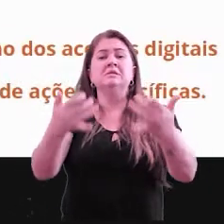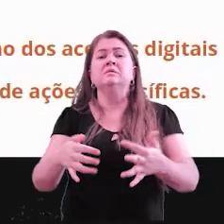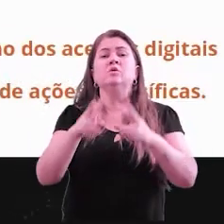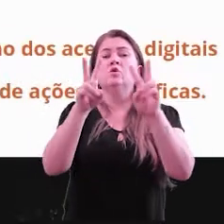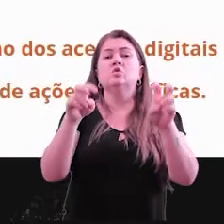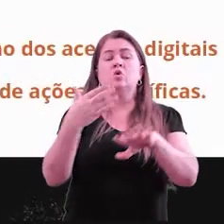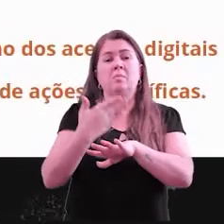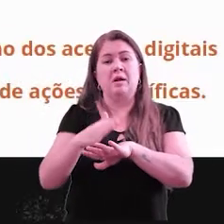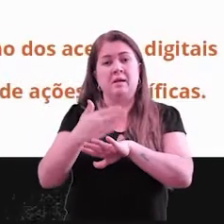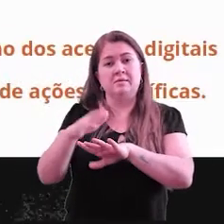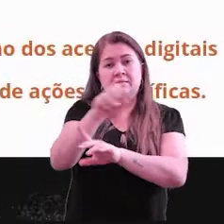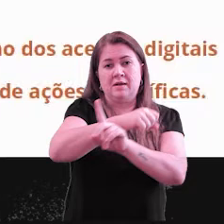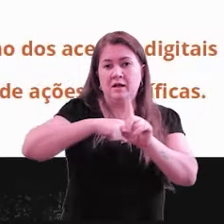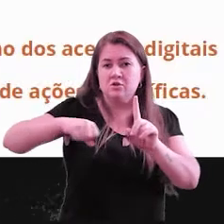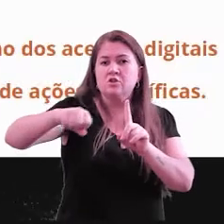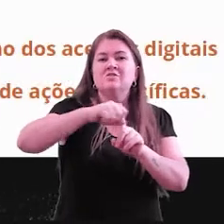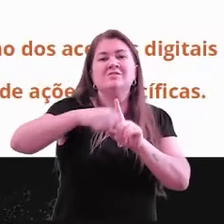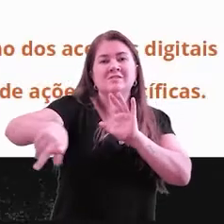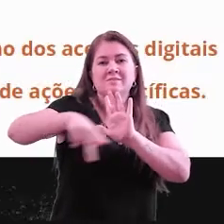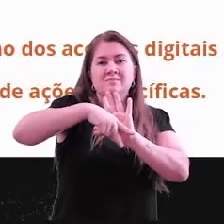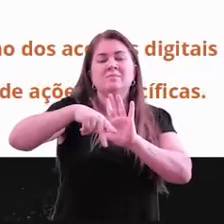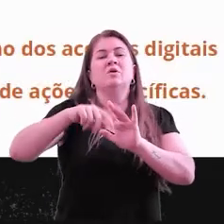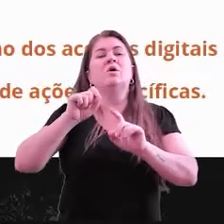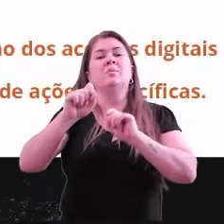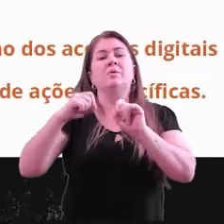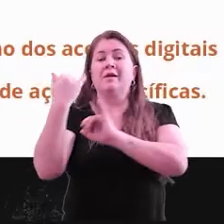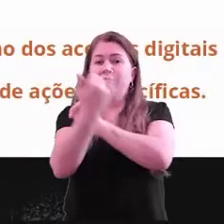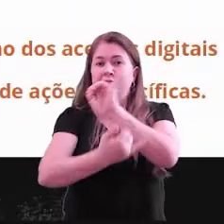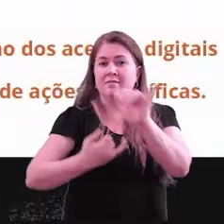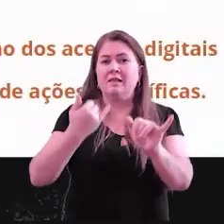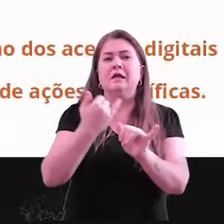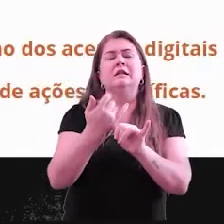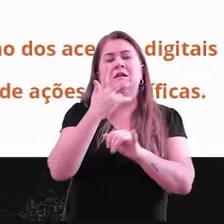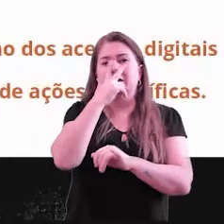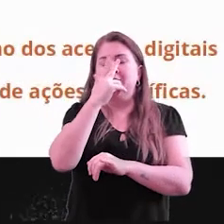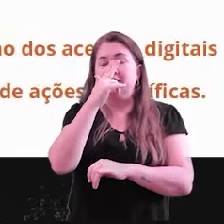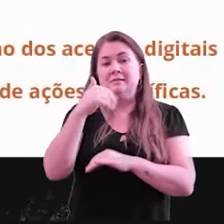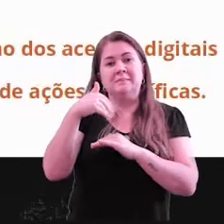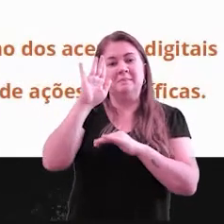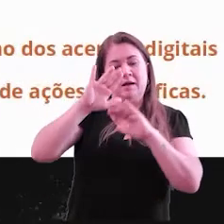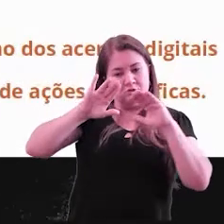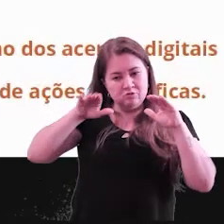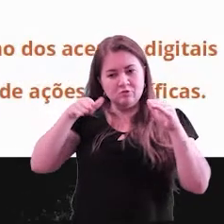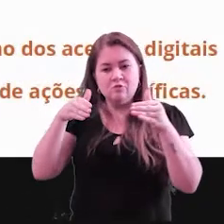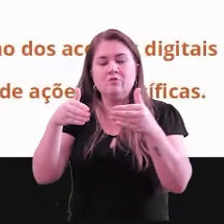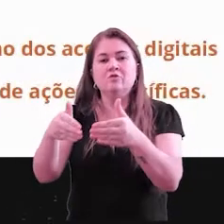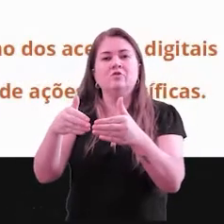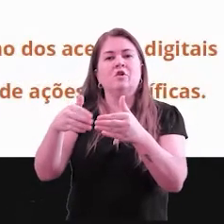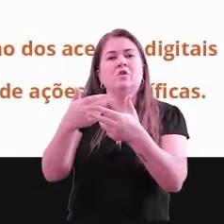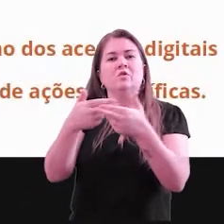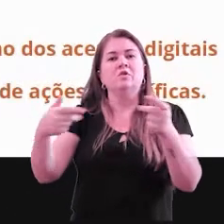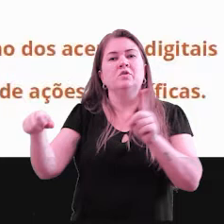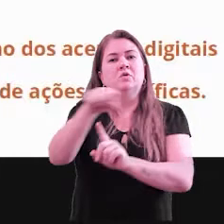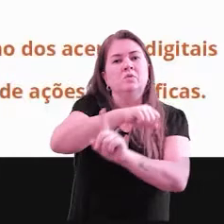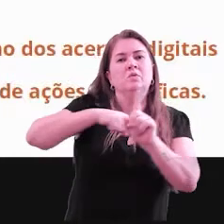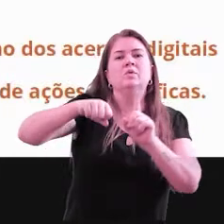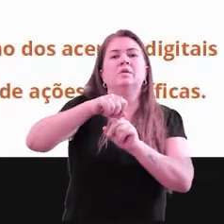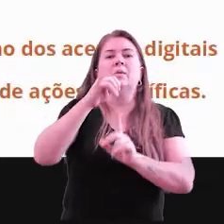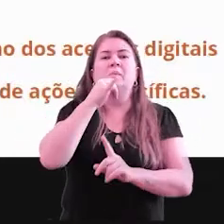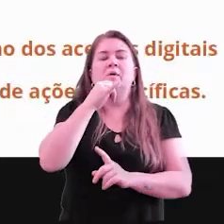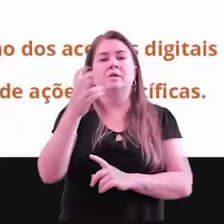da internet, chamando a atenção para algumas dessas práticas sociais, como a cultura do hiperlink, a cultura da